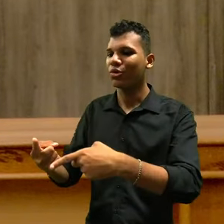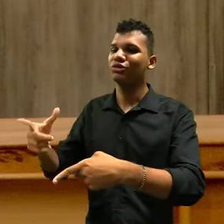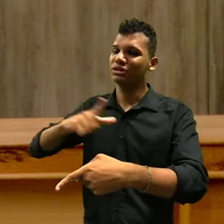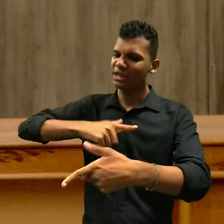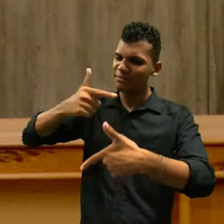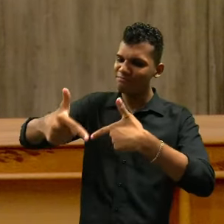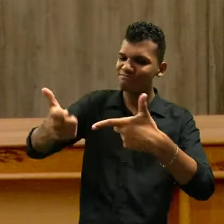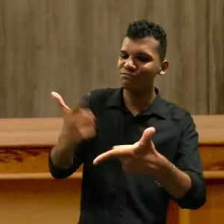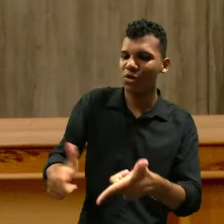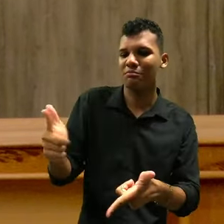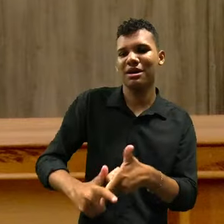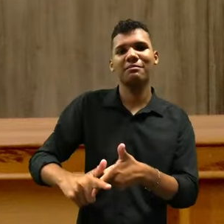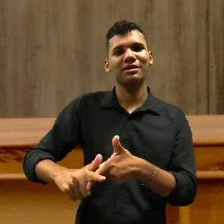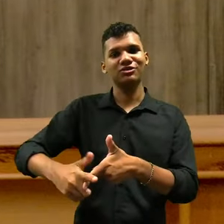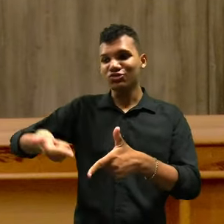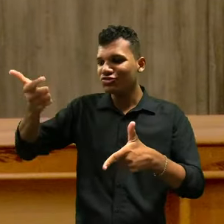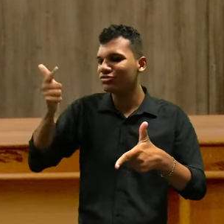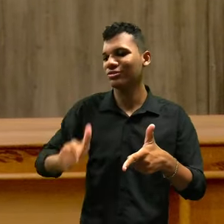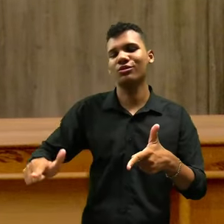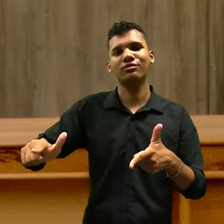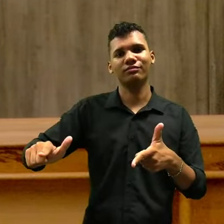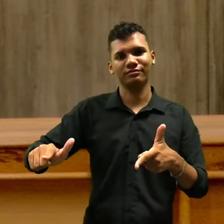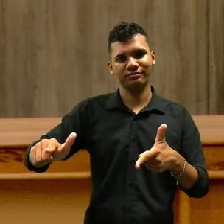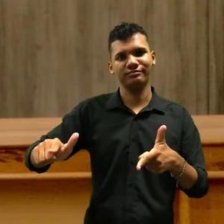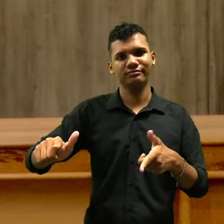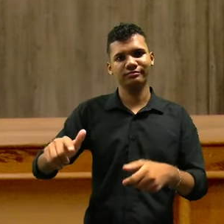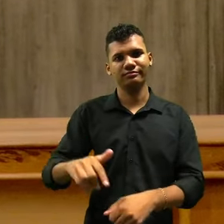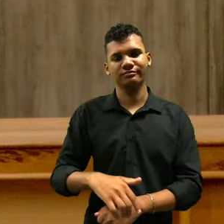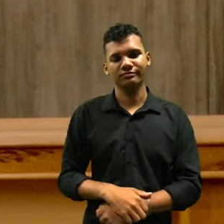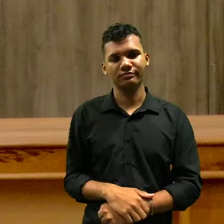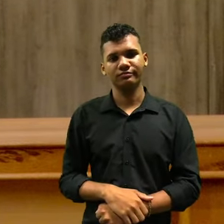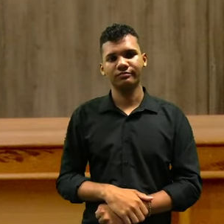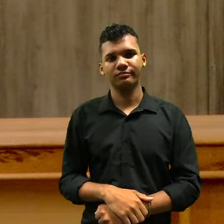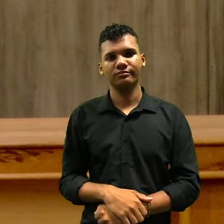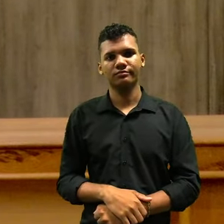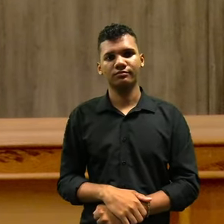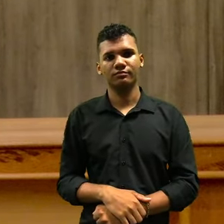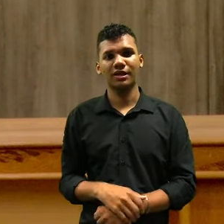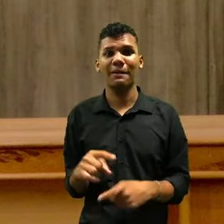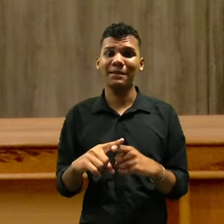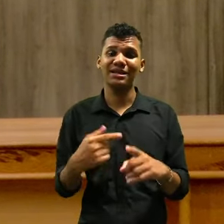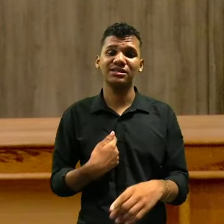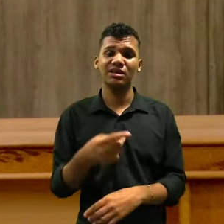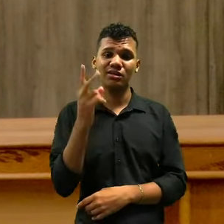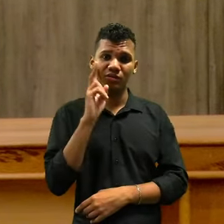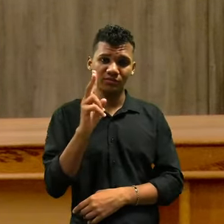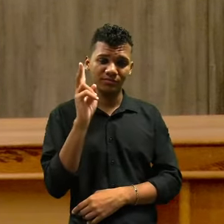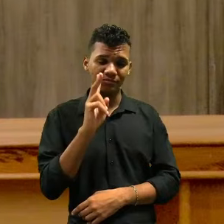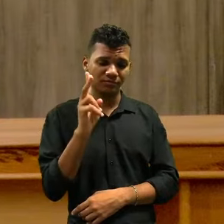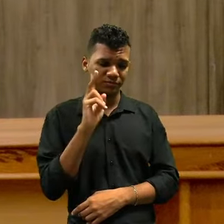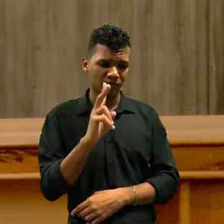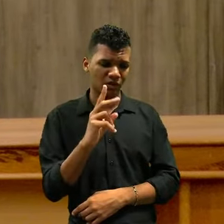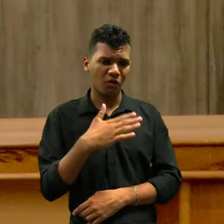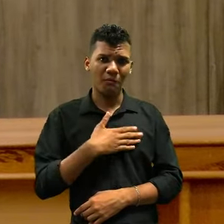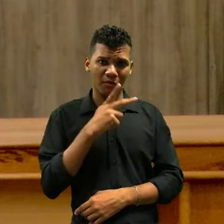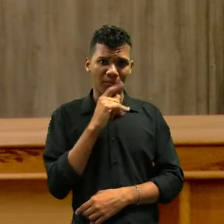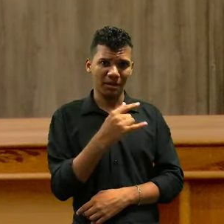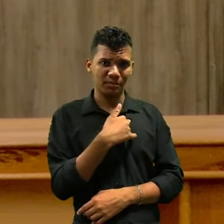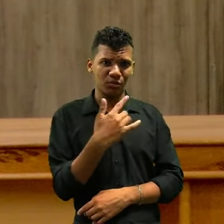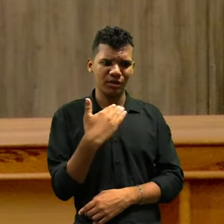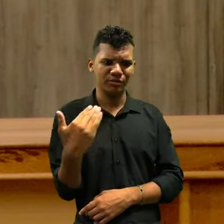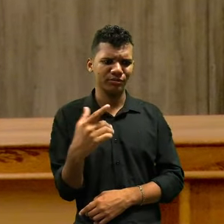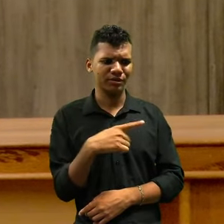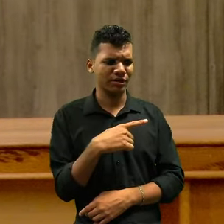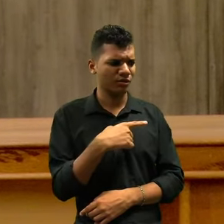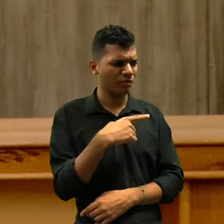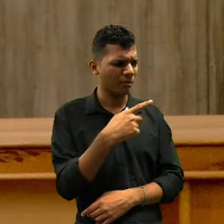outra meu Deus do céu eu me lembro que e eh quando meu pai morreu teve um pastor que